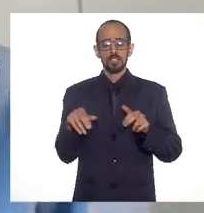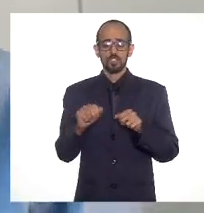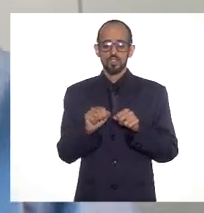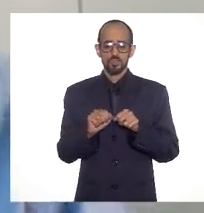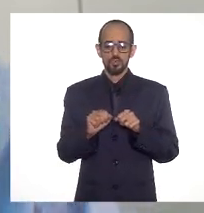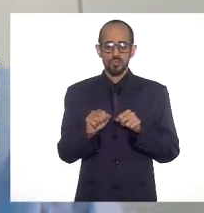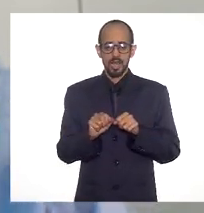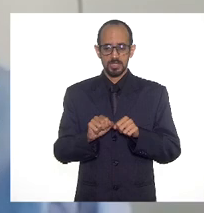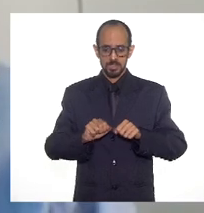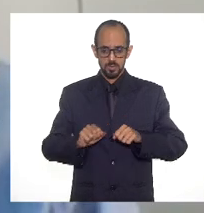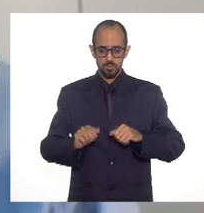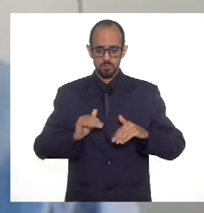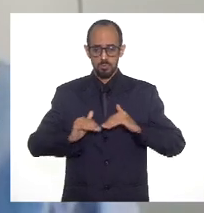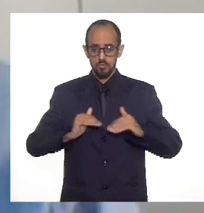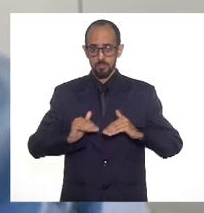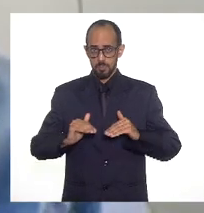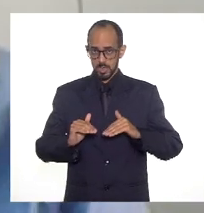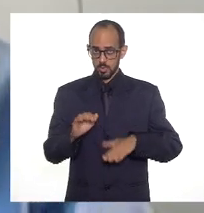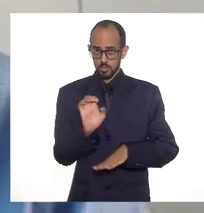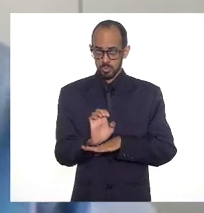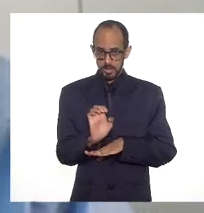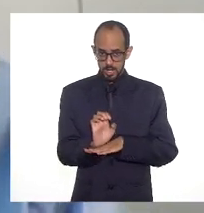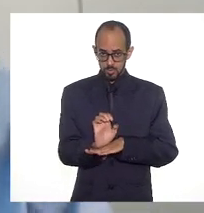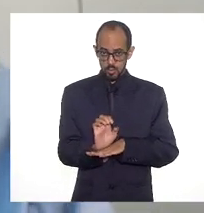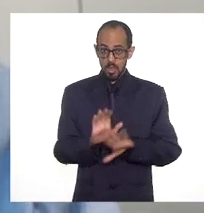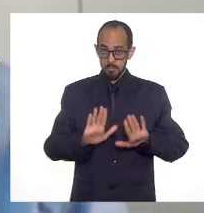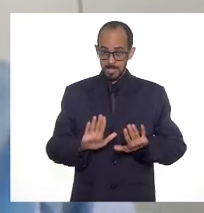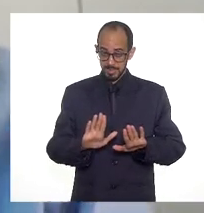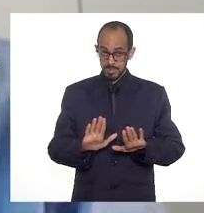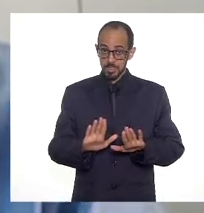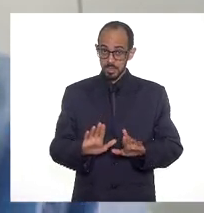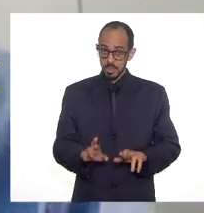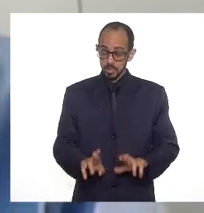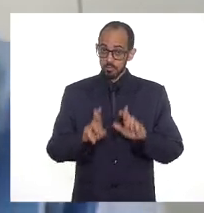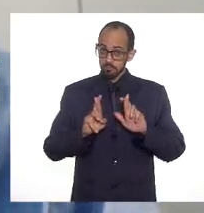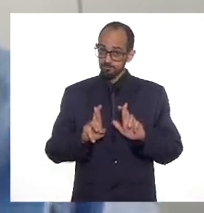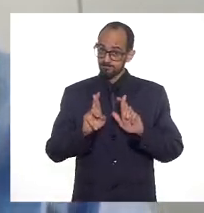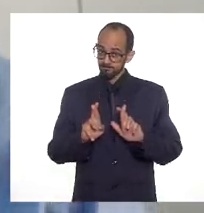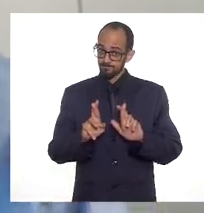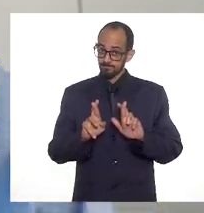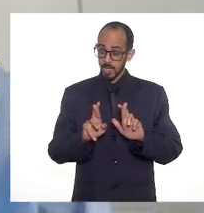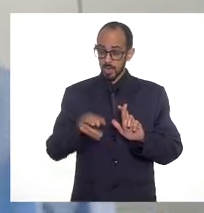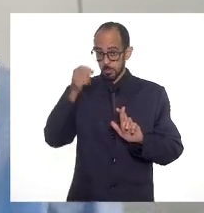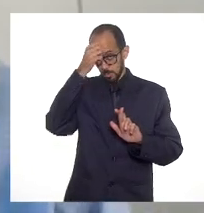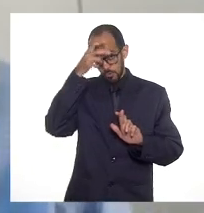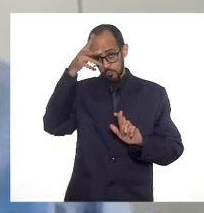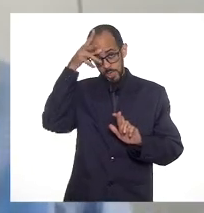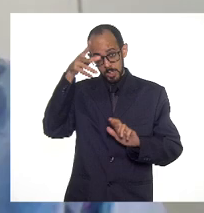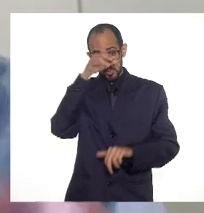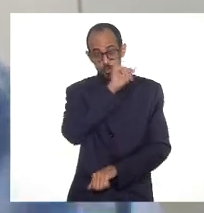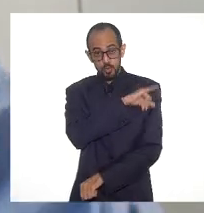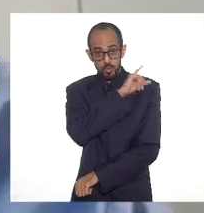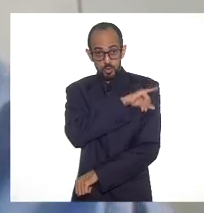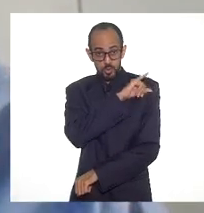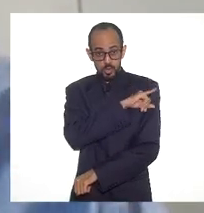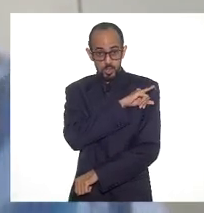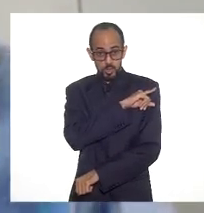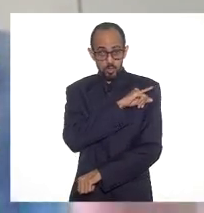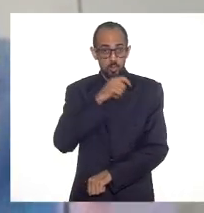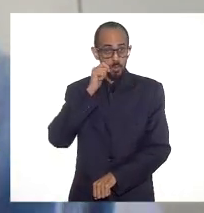E concluo dizendo, para isso é muito importante que o prefeito da cidade do Rio de Janeiro, Eduardo